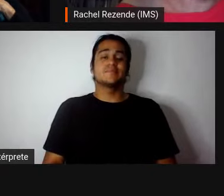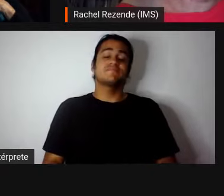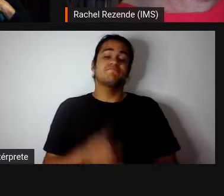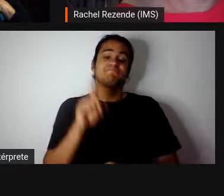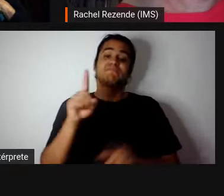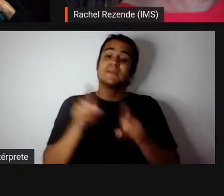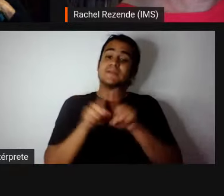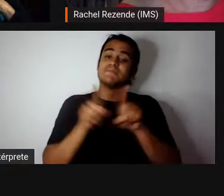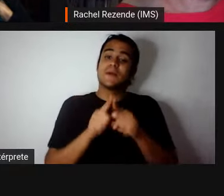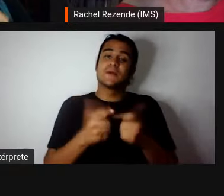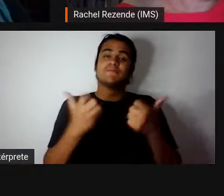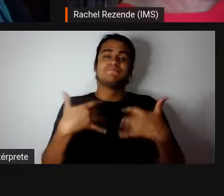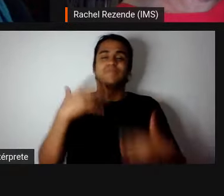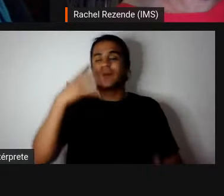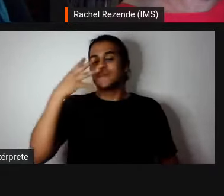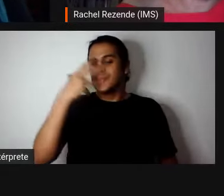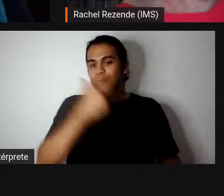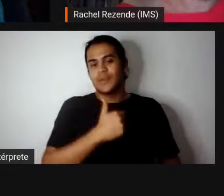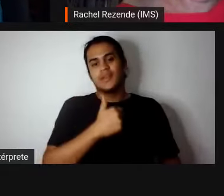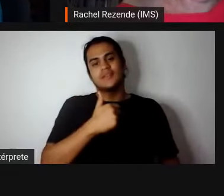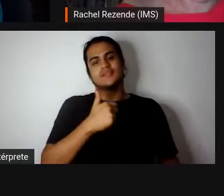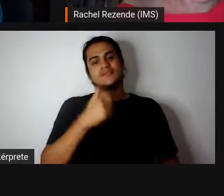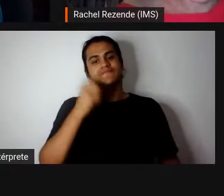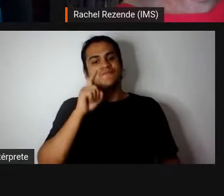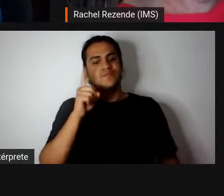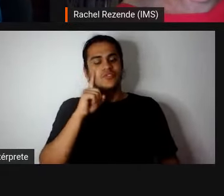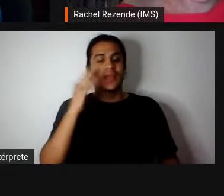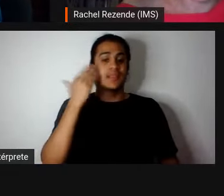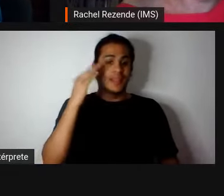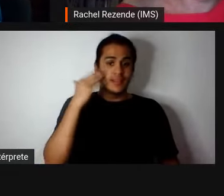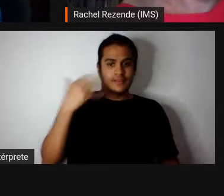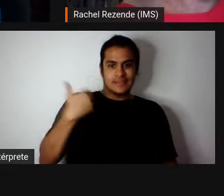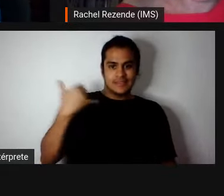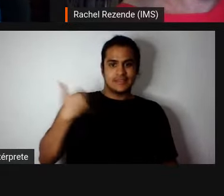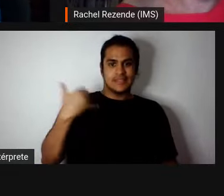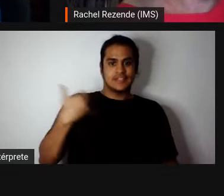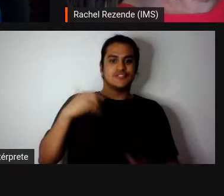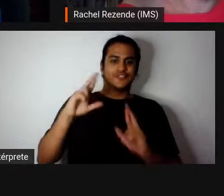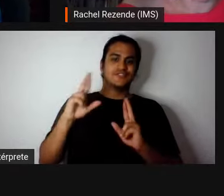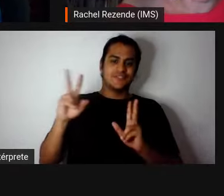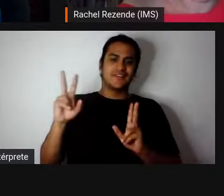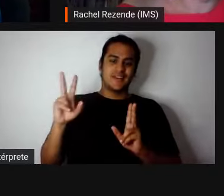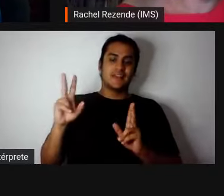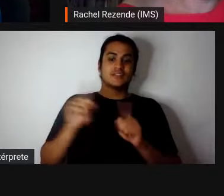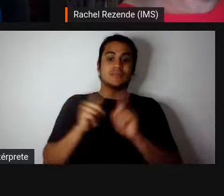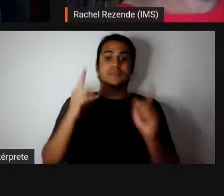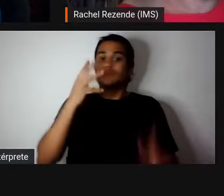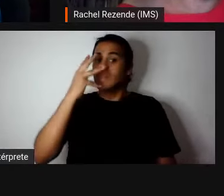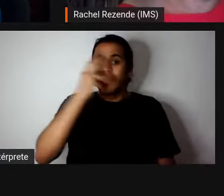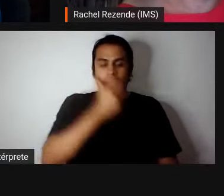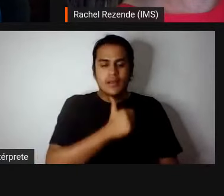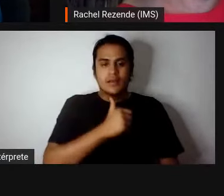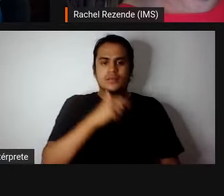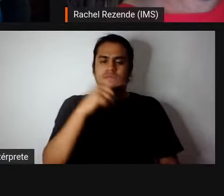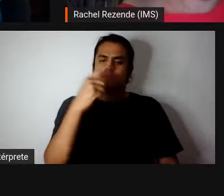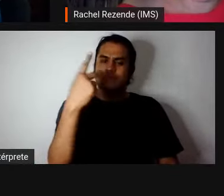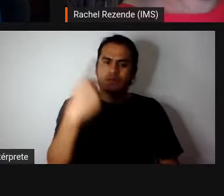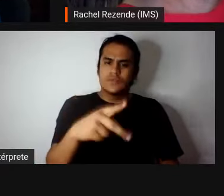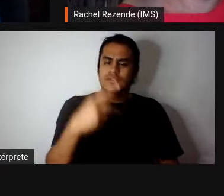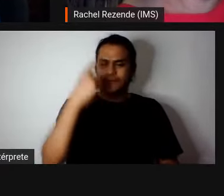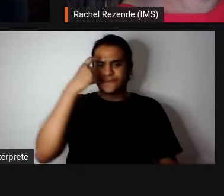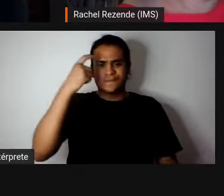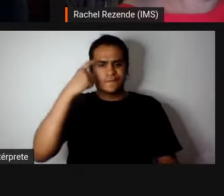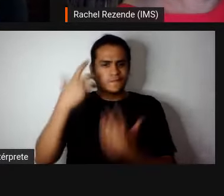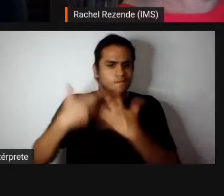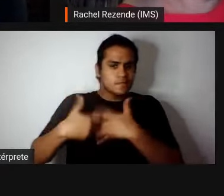muito bonito entender com você, né, com a nossa diferença de idade, como a gente já comentou, mas que é muito bonito entender com você como que